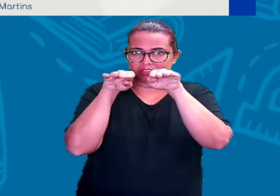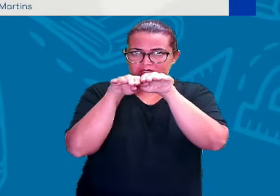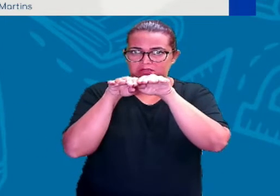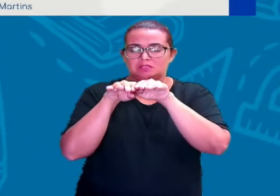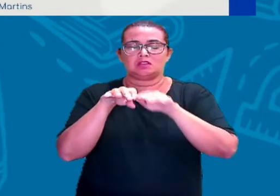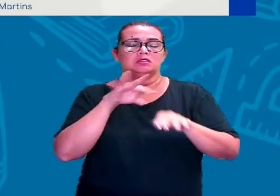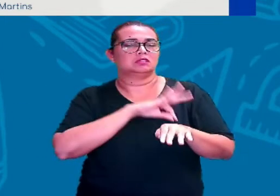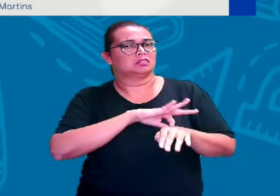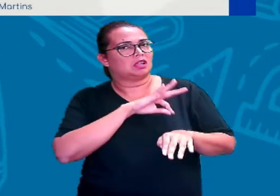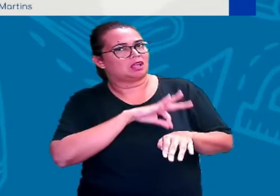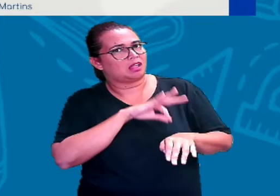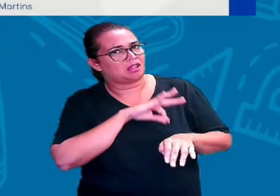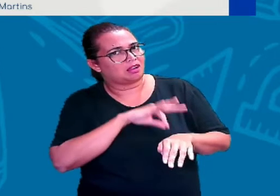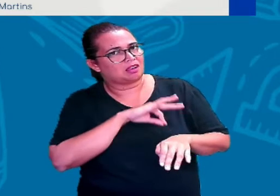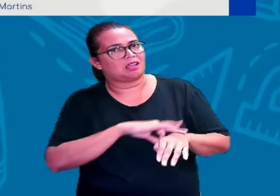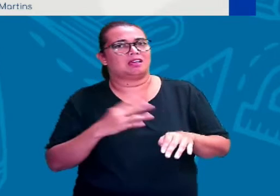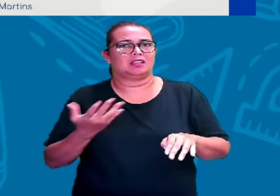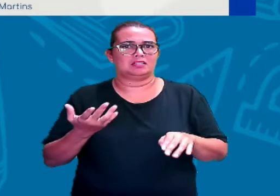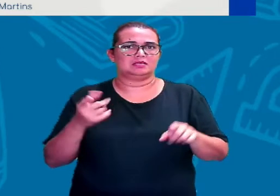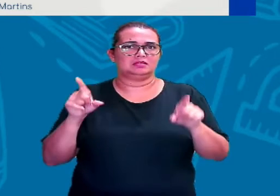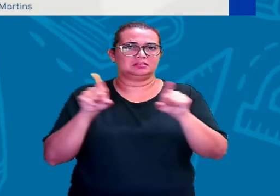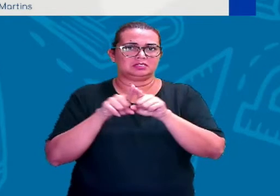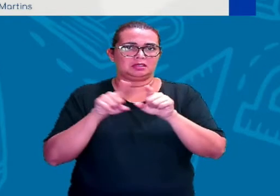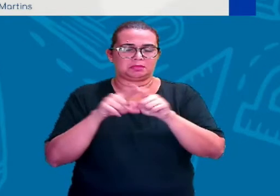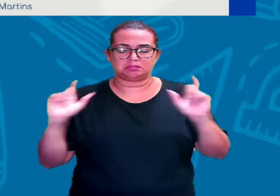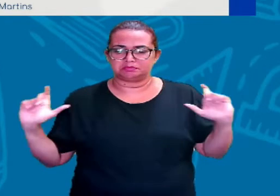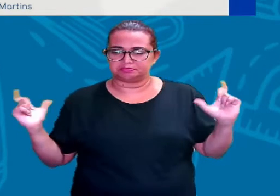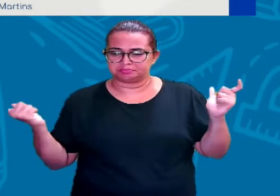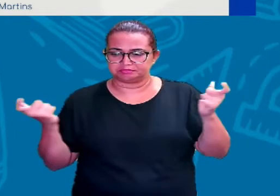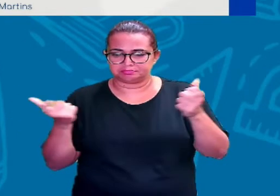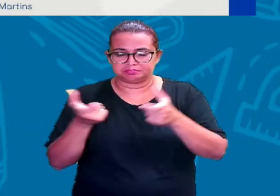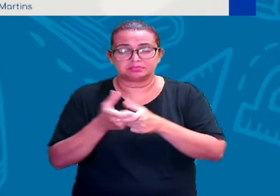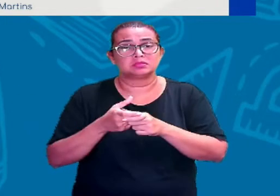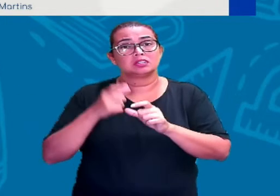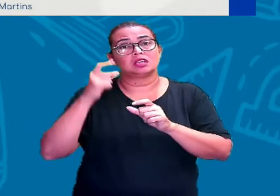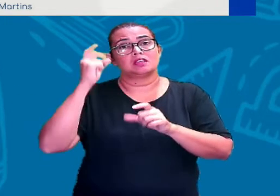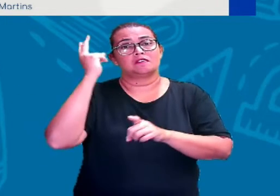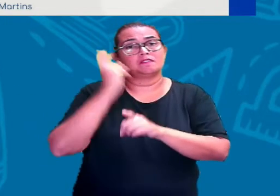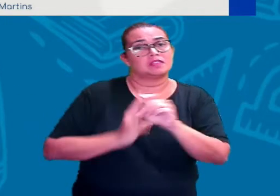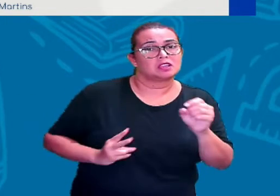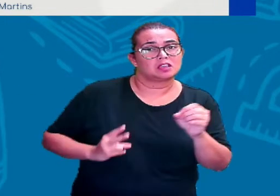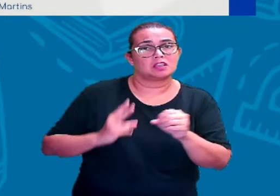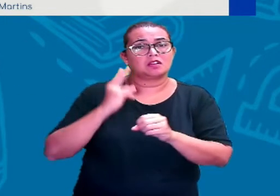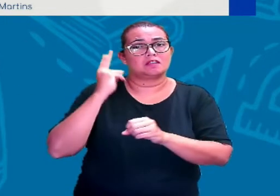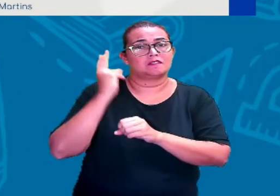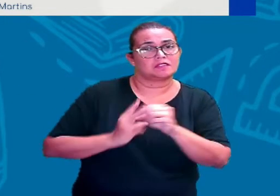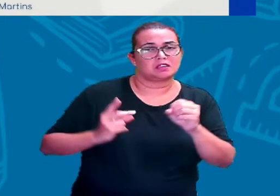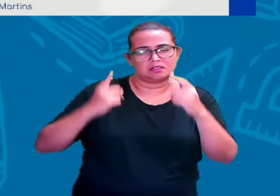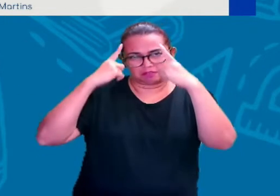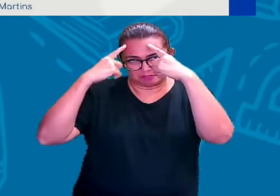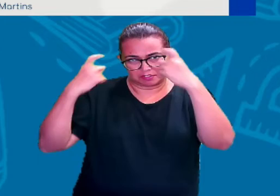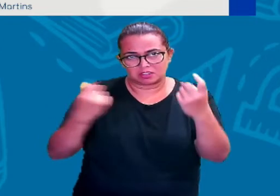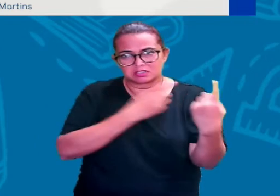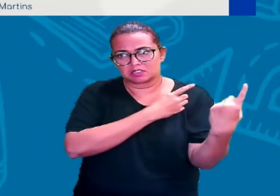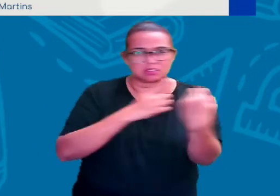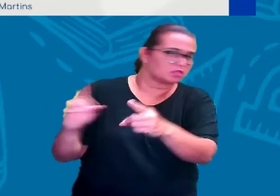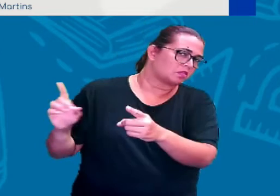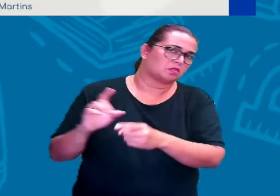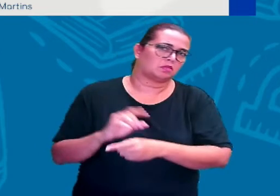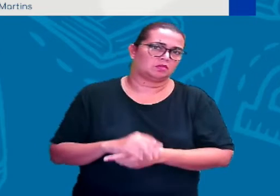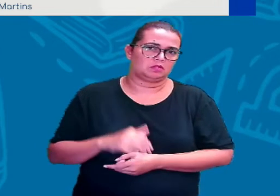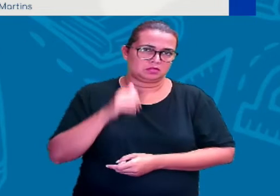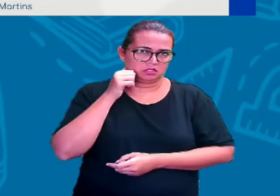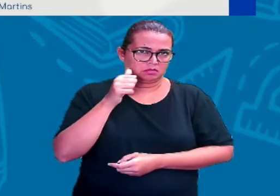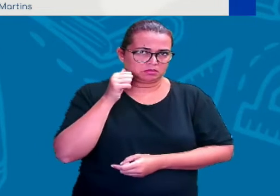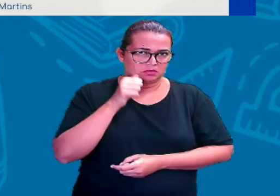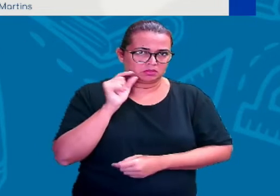nos salários, né? E também da diminuição a violência contra as mulheres, né? E aí,